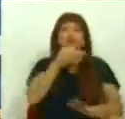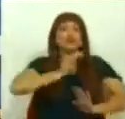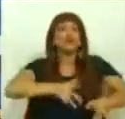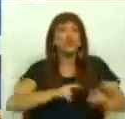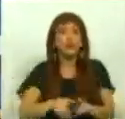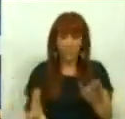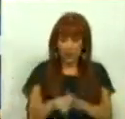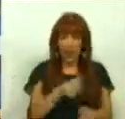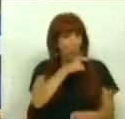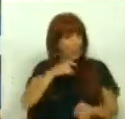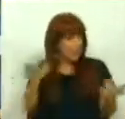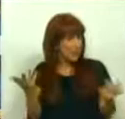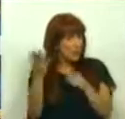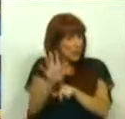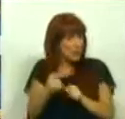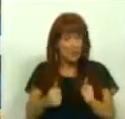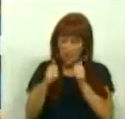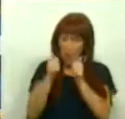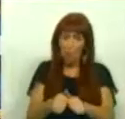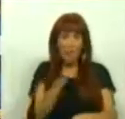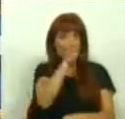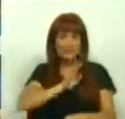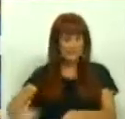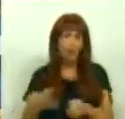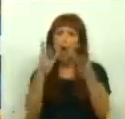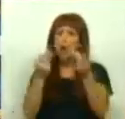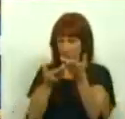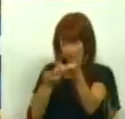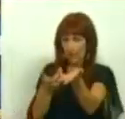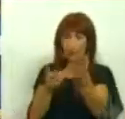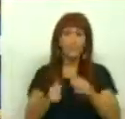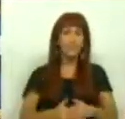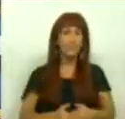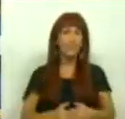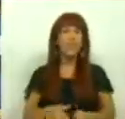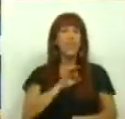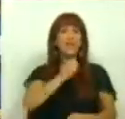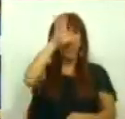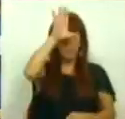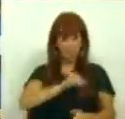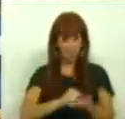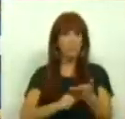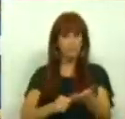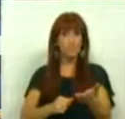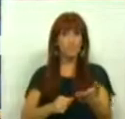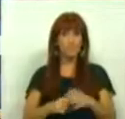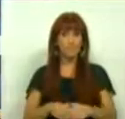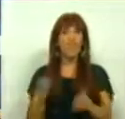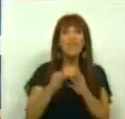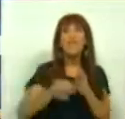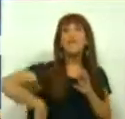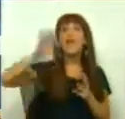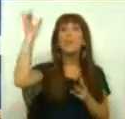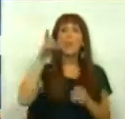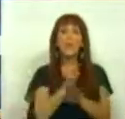falou, como a Lei dos Compromissos e o acompanhamento da execução orçamental. E, Sr. Primeiro-Ministro,